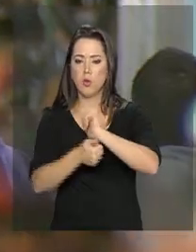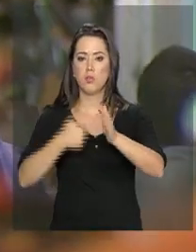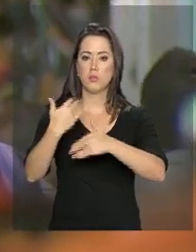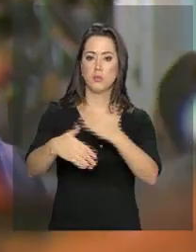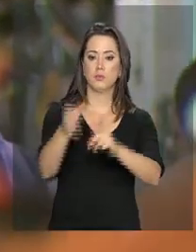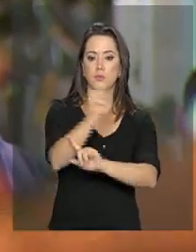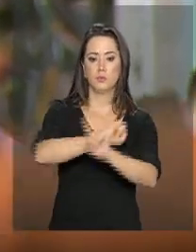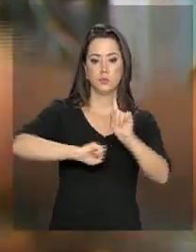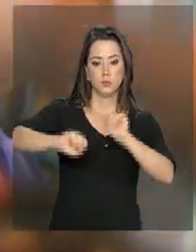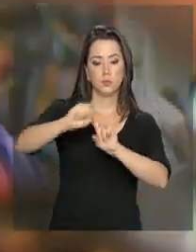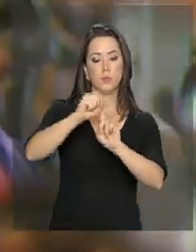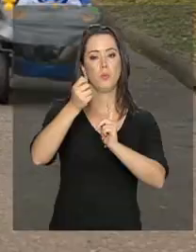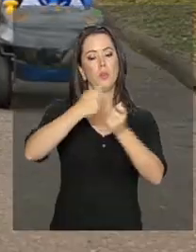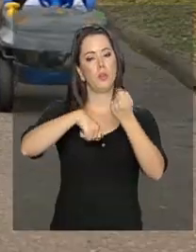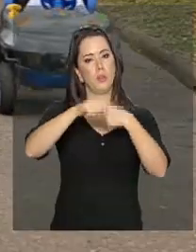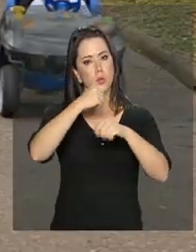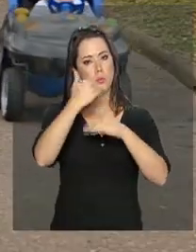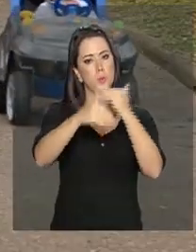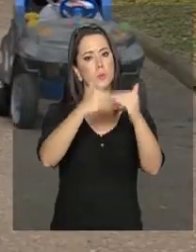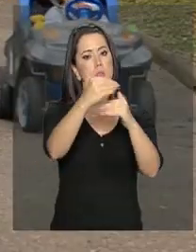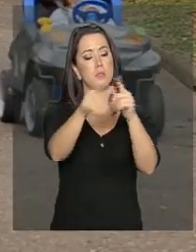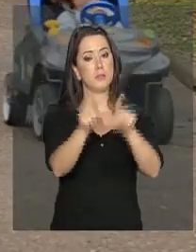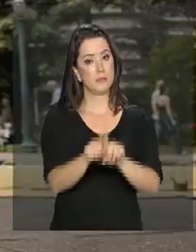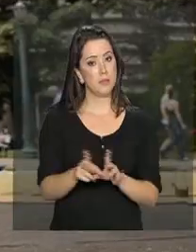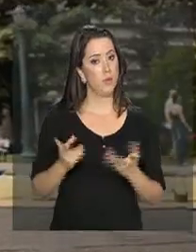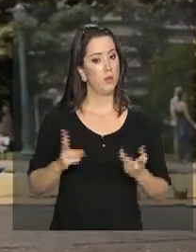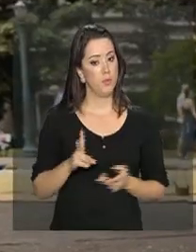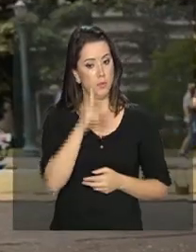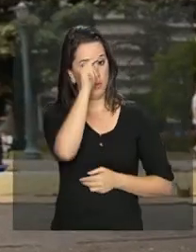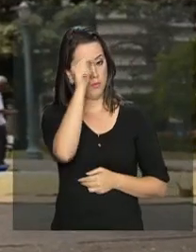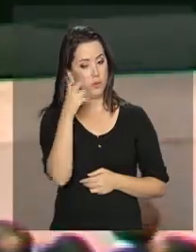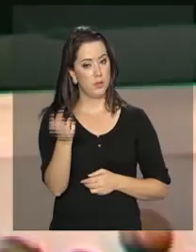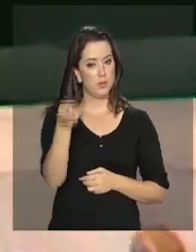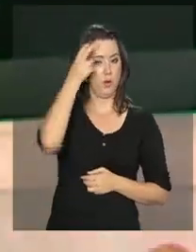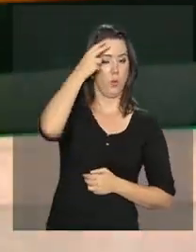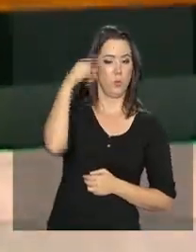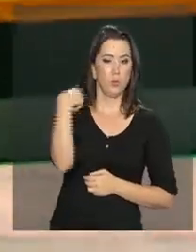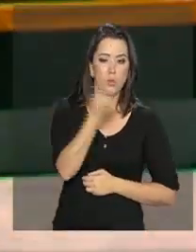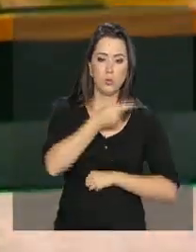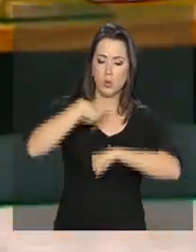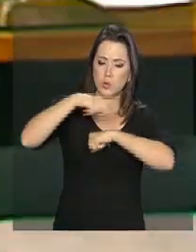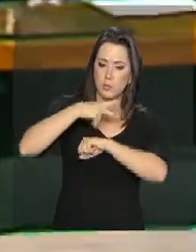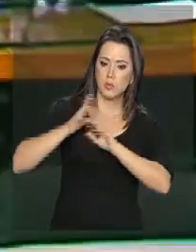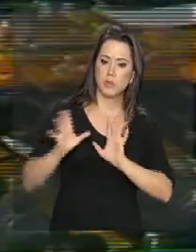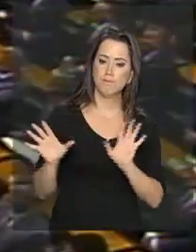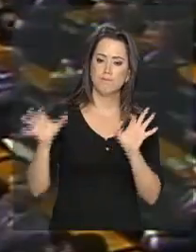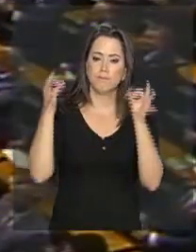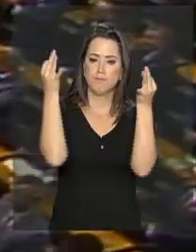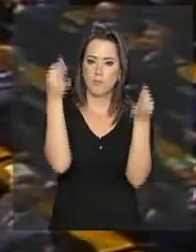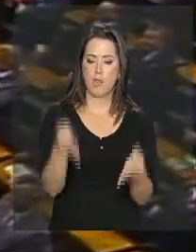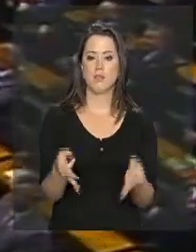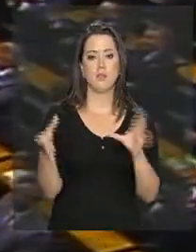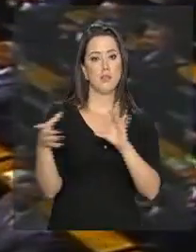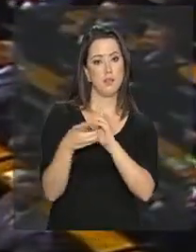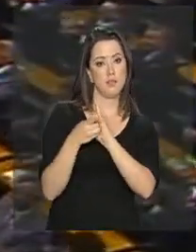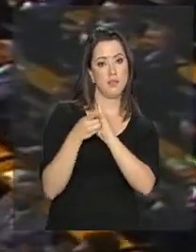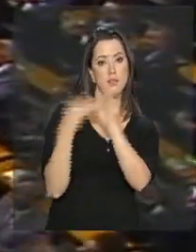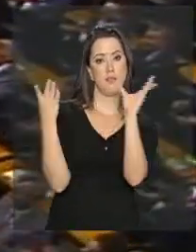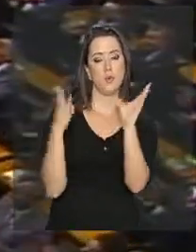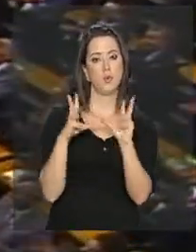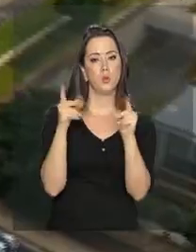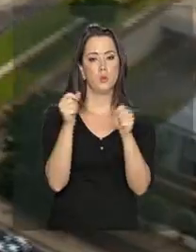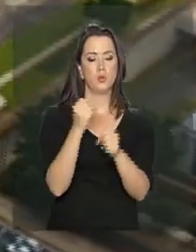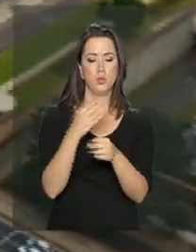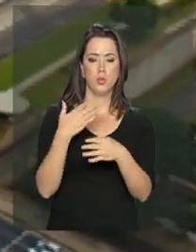crescimento econômico fortalecimento da identidade cultural e consolidação da democracia em todo esse período